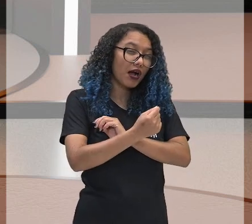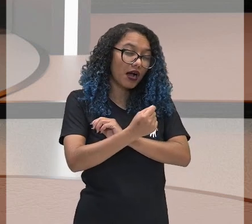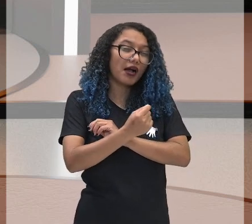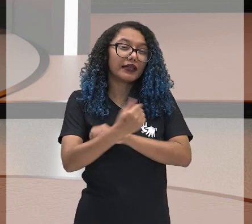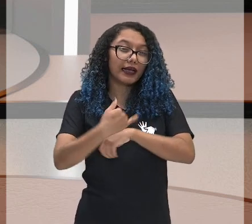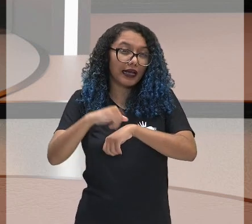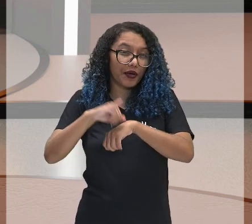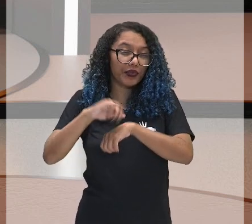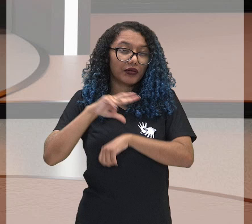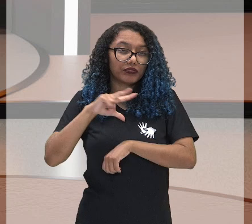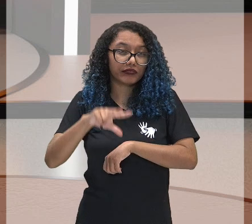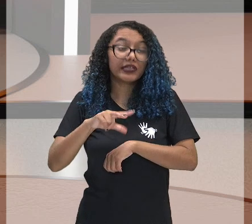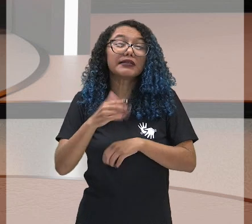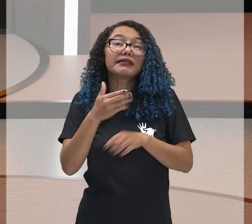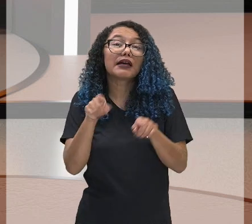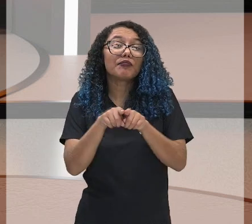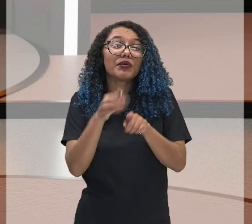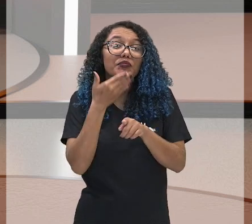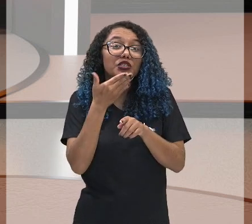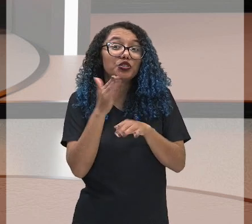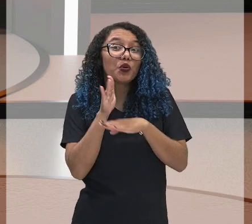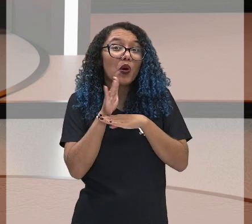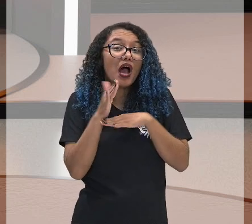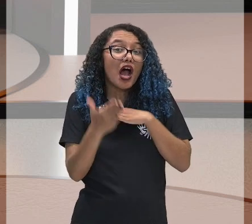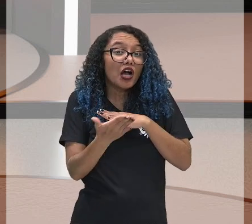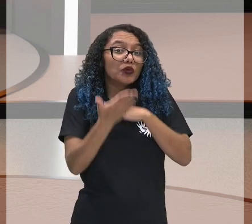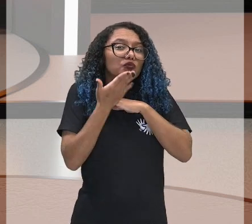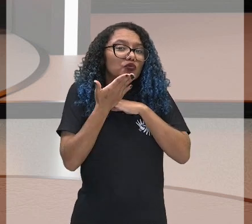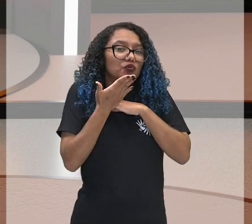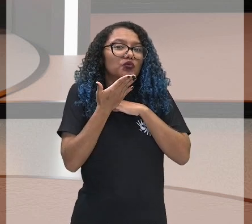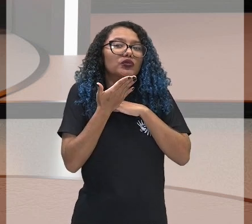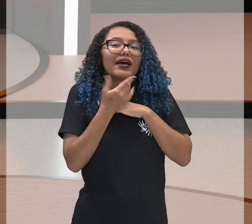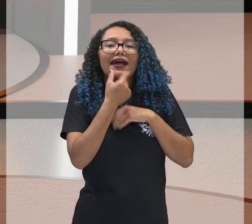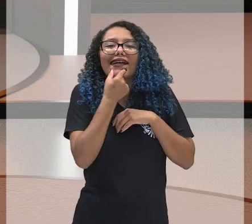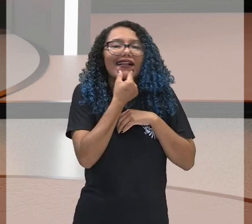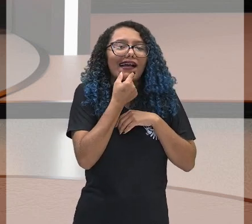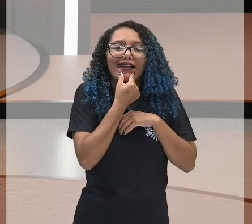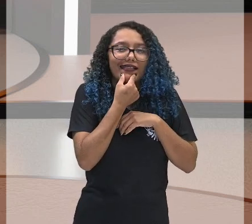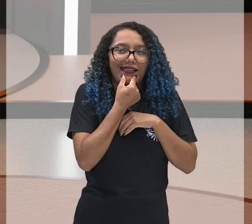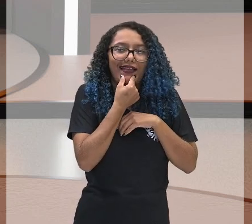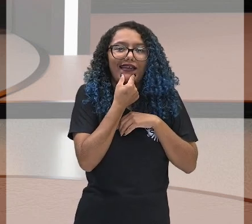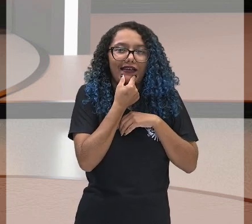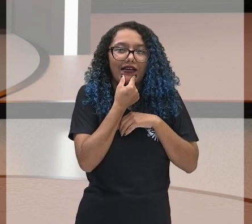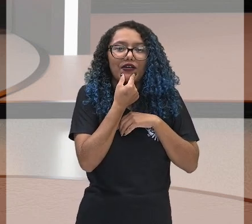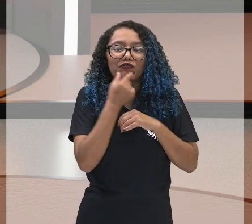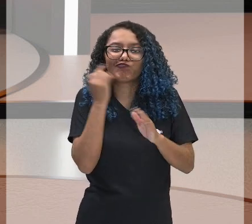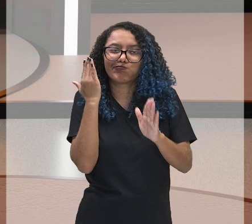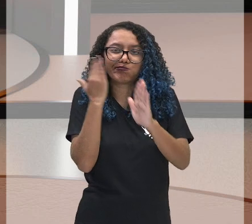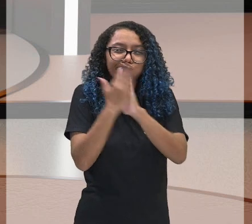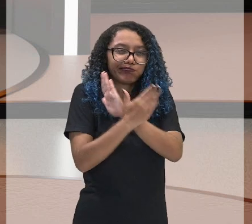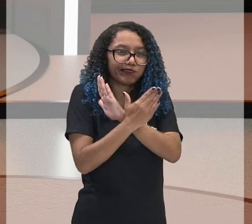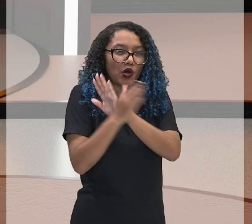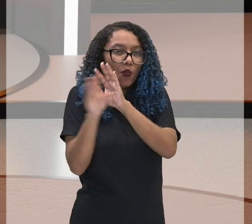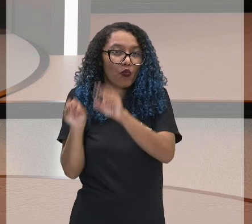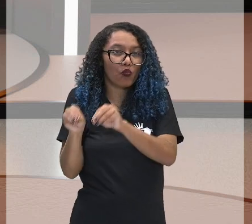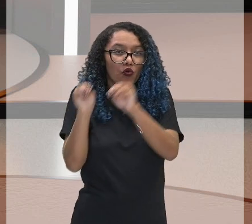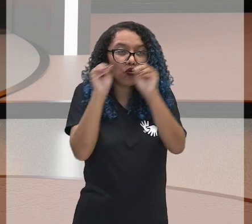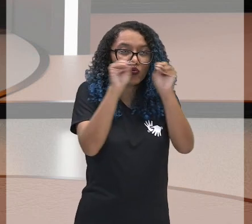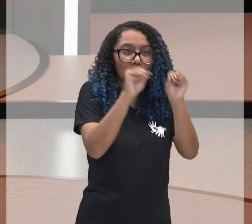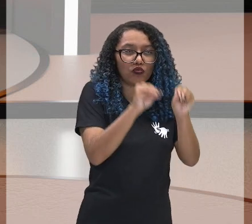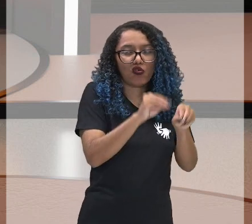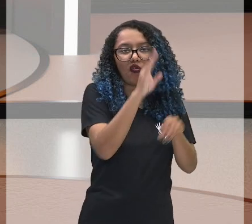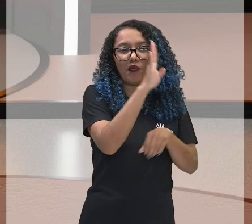ajuda para a coroa britânica, para que fossem escoltadas. Fugiu de Portugal e veio, então, se refugiar